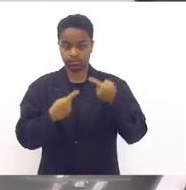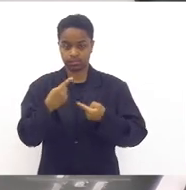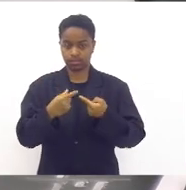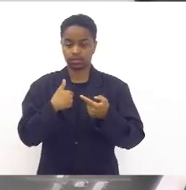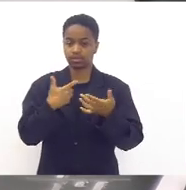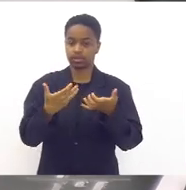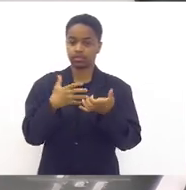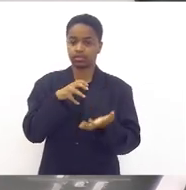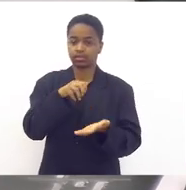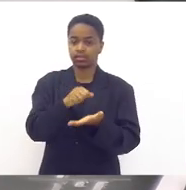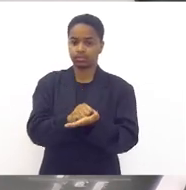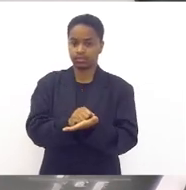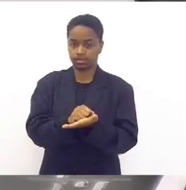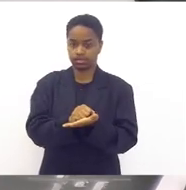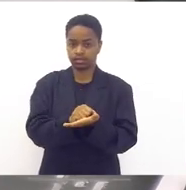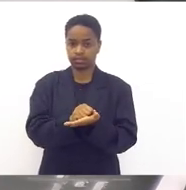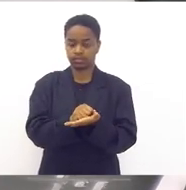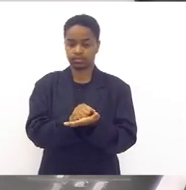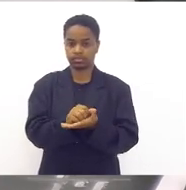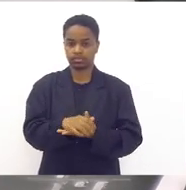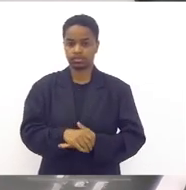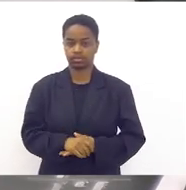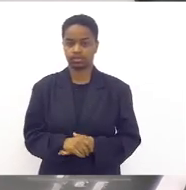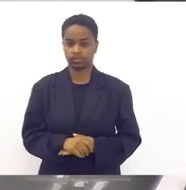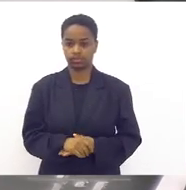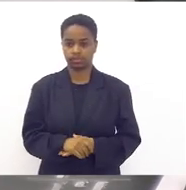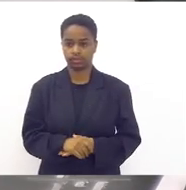alguns registros.